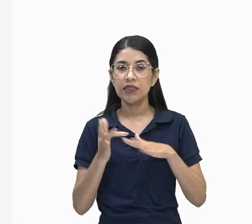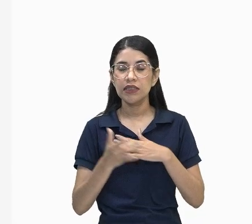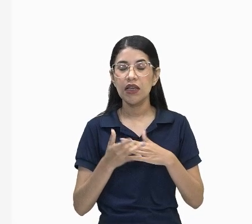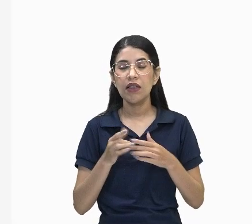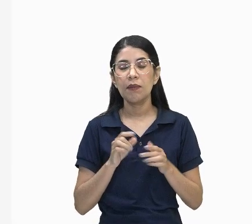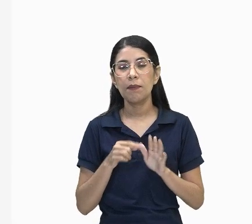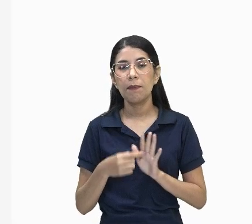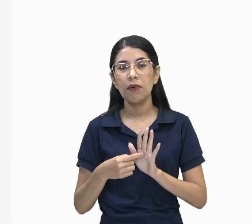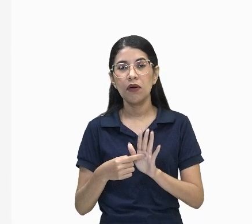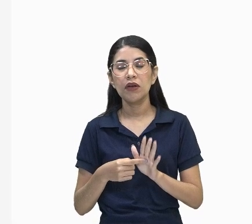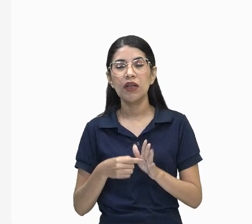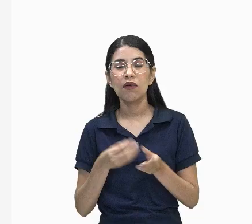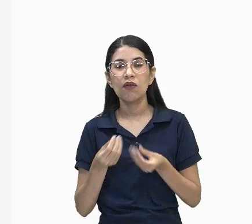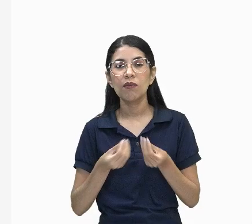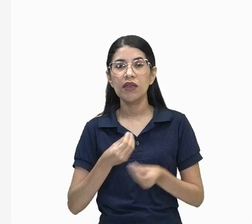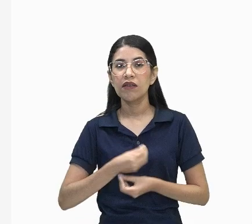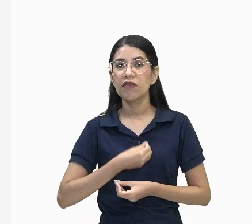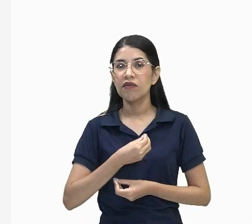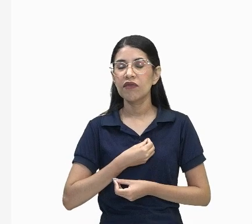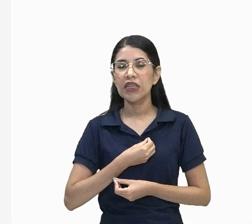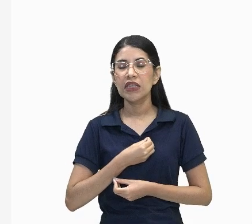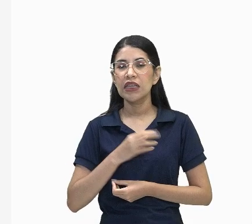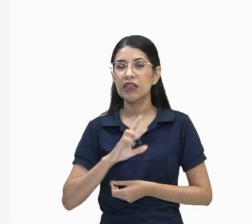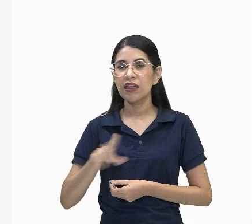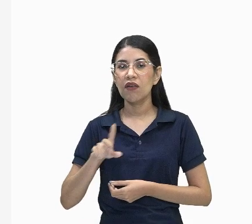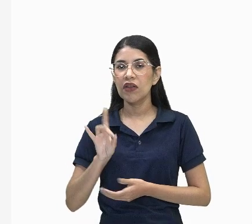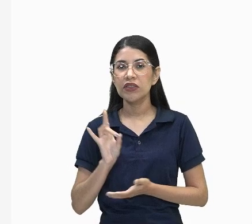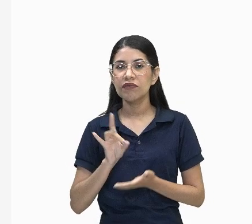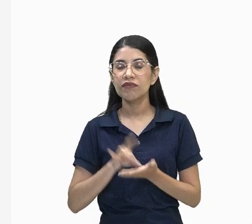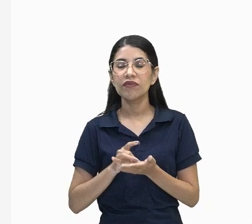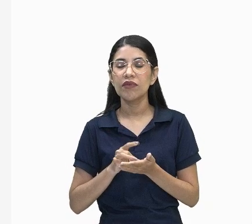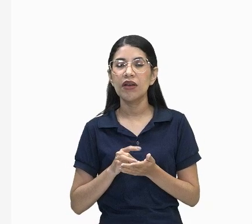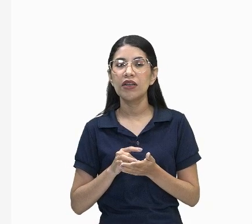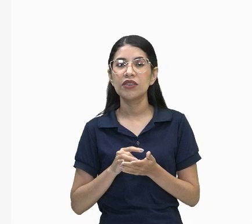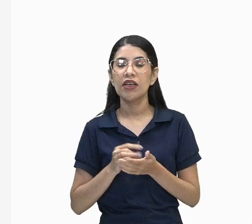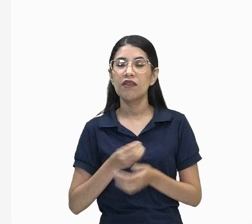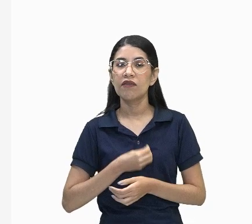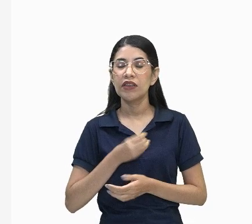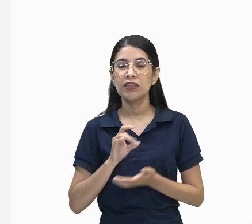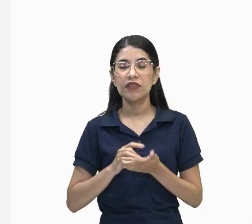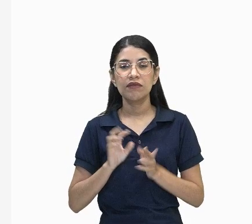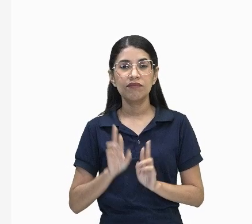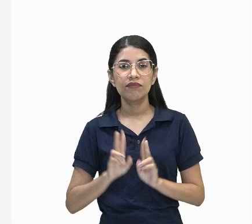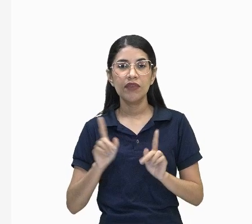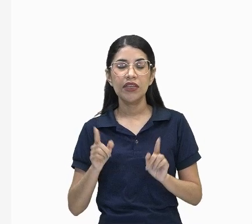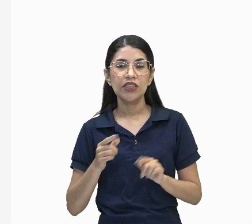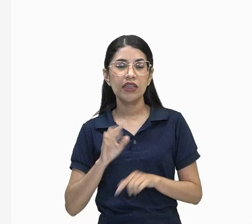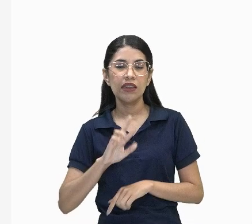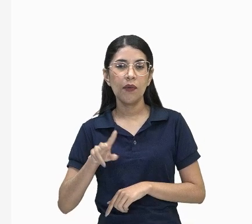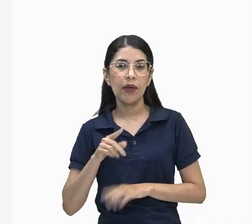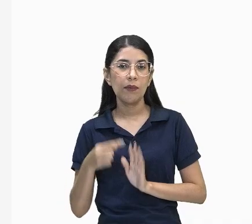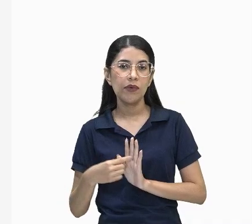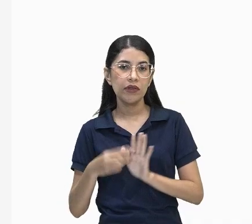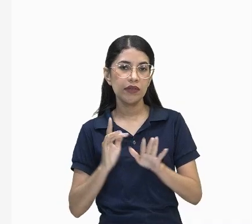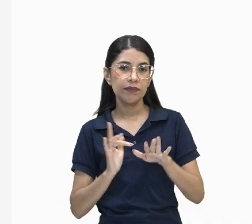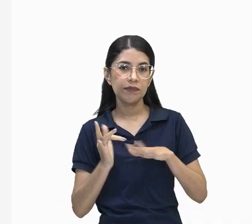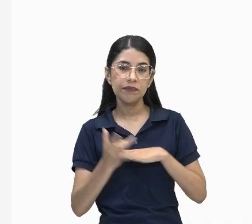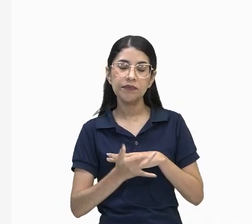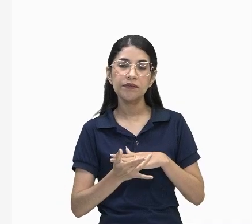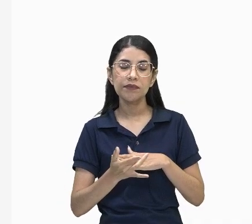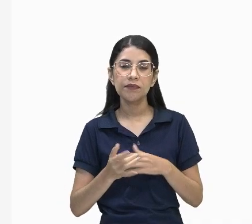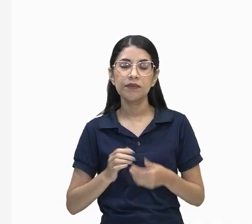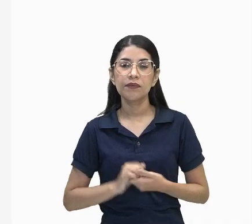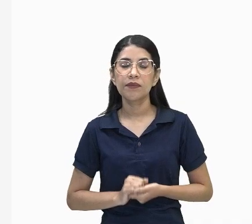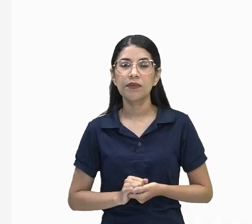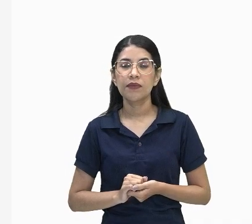vendem uma vida de aparência. Na realidade, elas têm uma outra vida, né? Especialmente nas redes sociais, é esse mesmo que a gente comentou